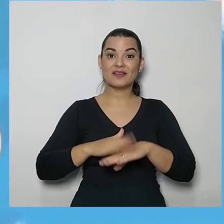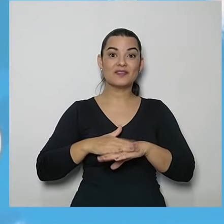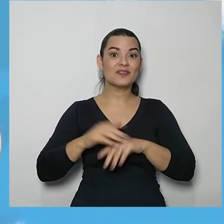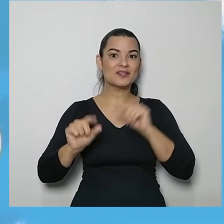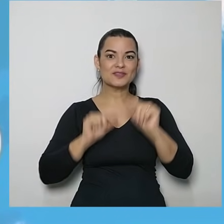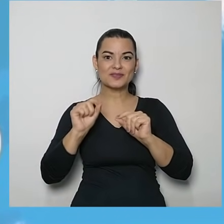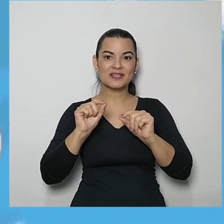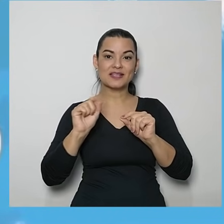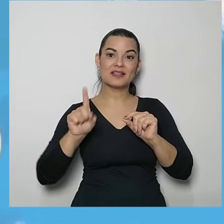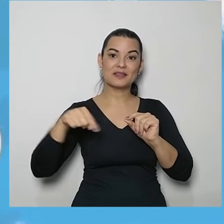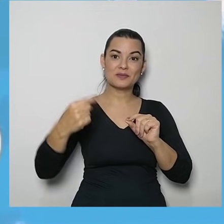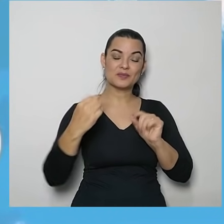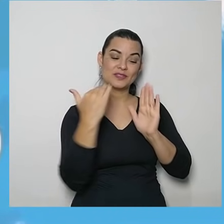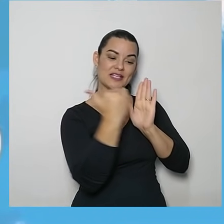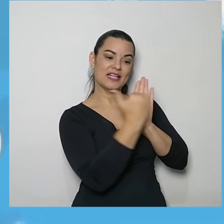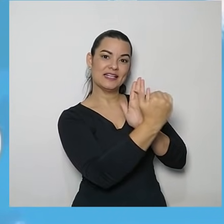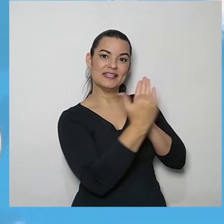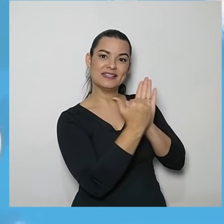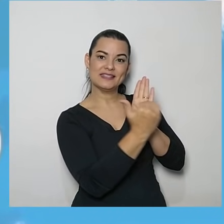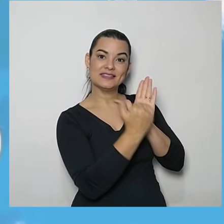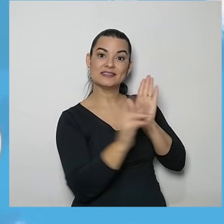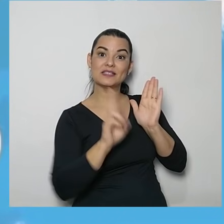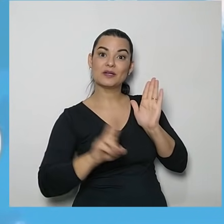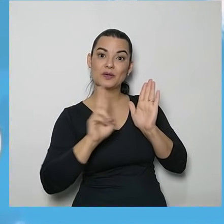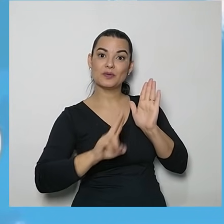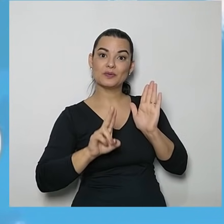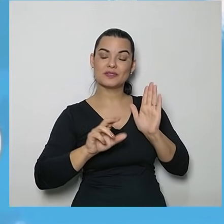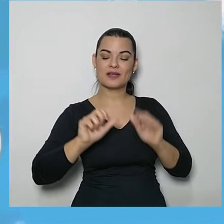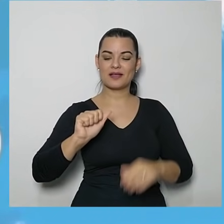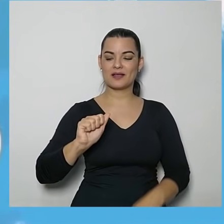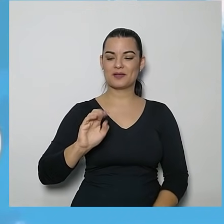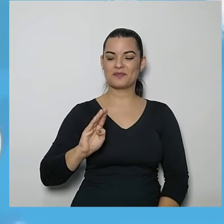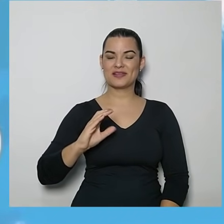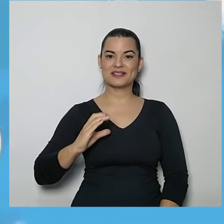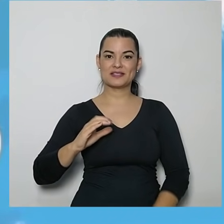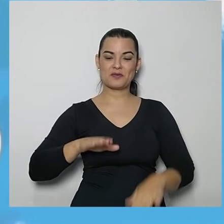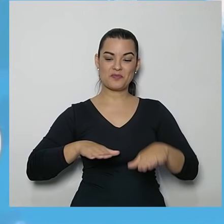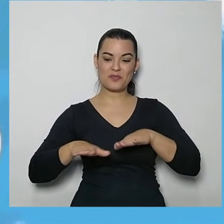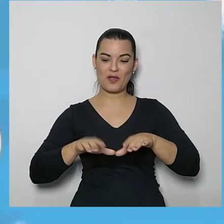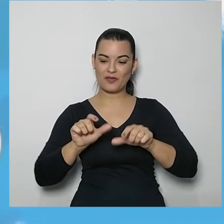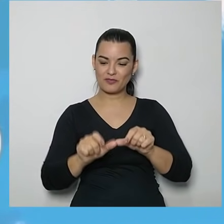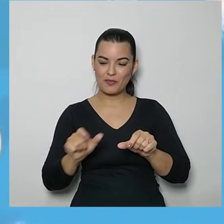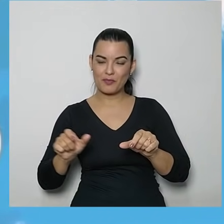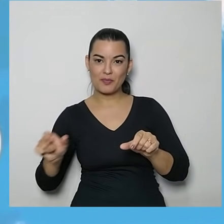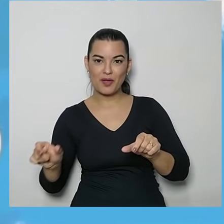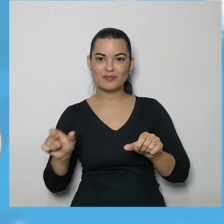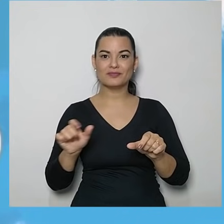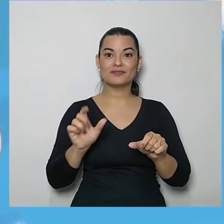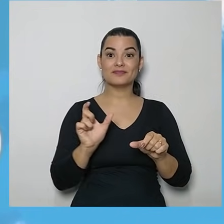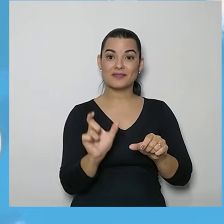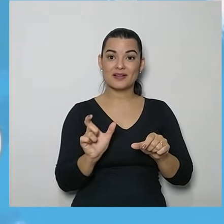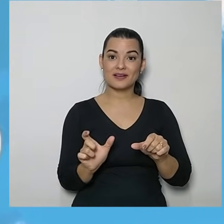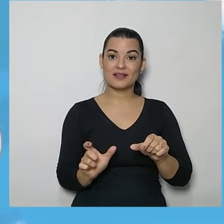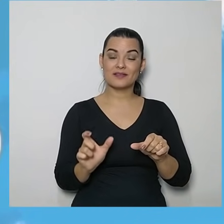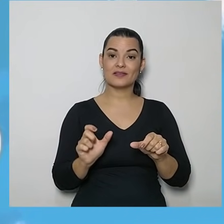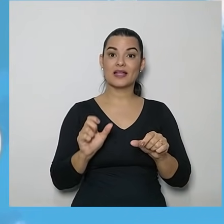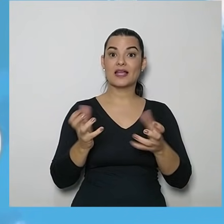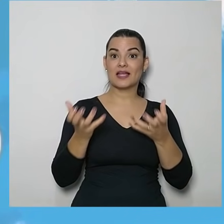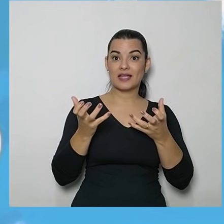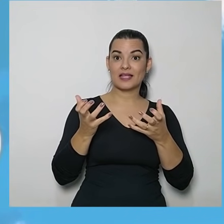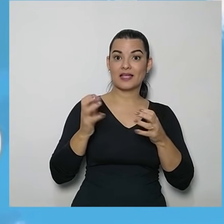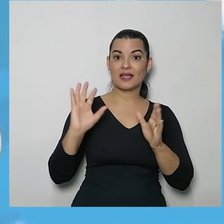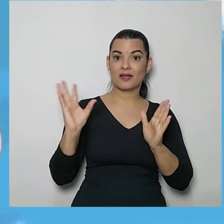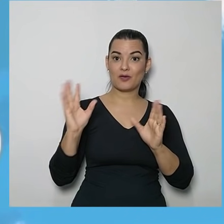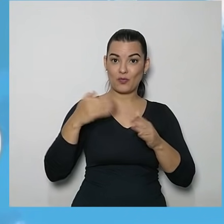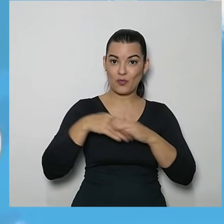vão fazer uma lista utilizando o alfabeto móvel. Para registrar, vocês podem tirar uma foto,